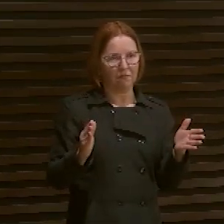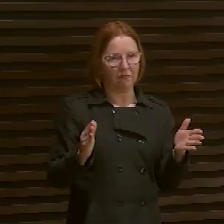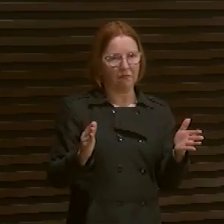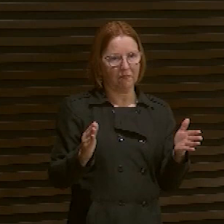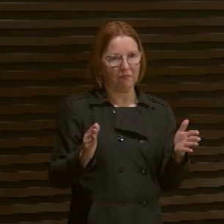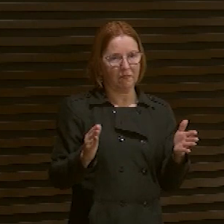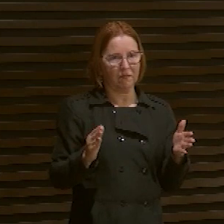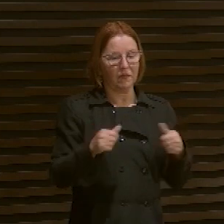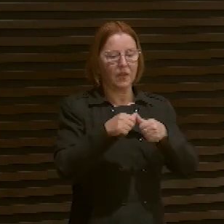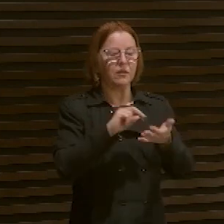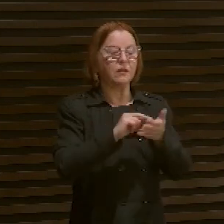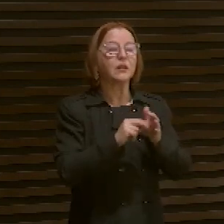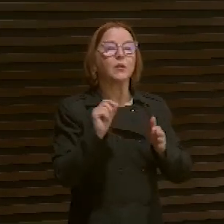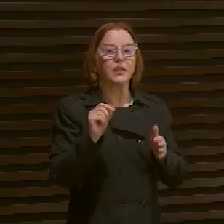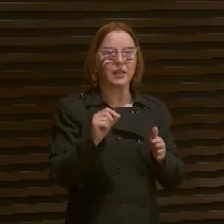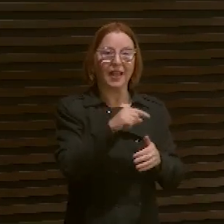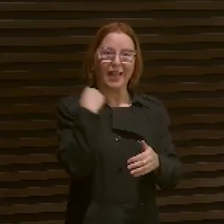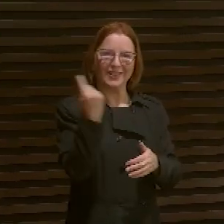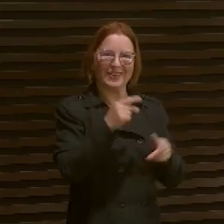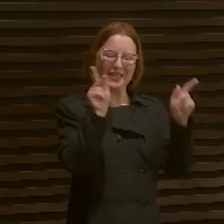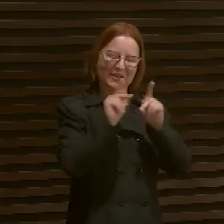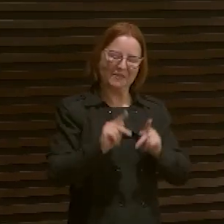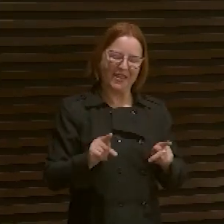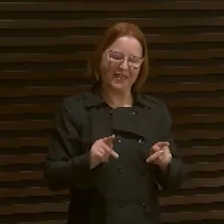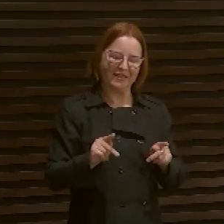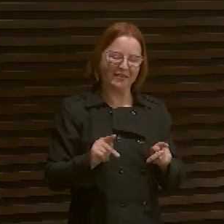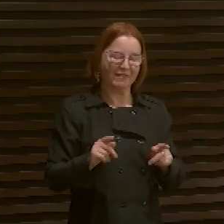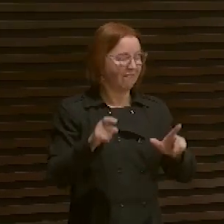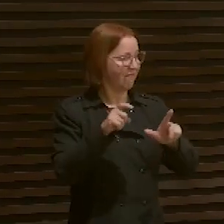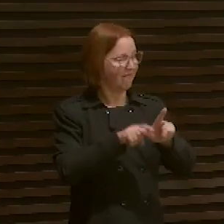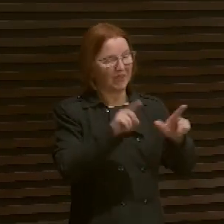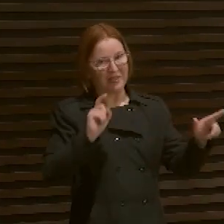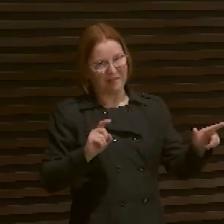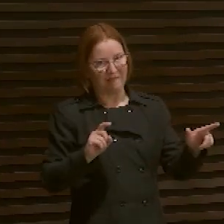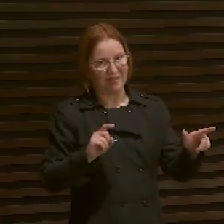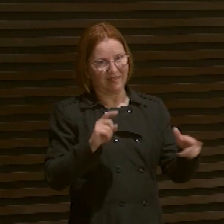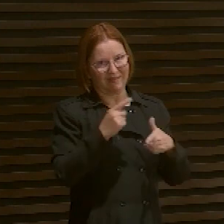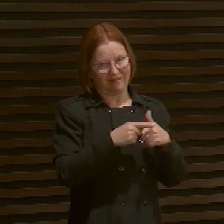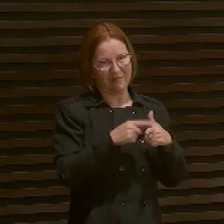Isso quer dizer o quê? Que a nossa paz não depende das circunstâncias.